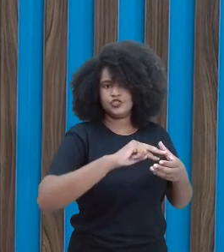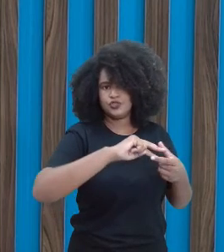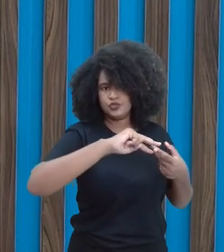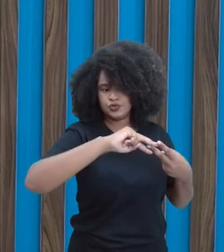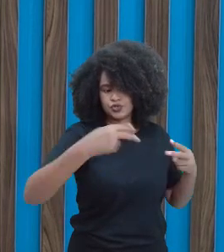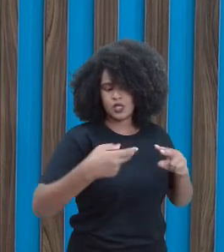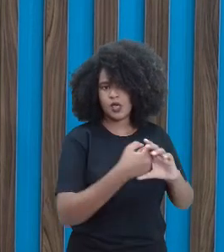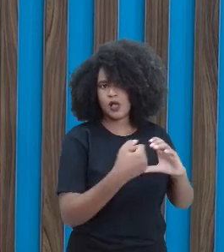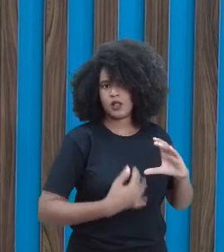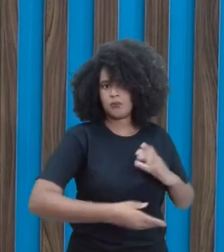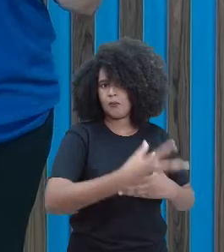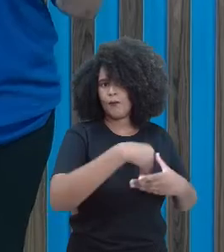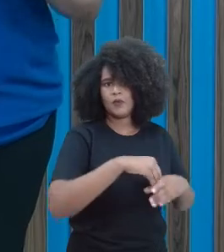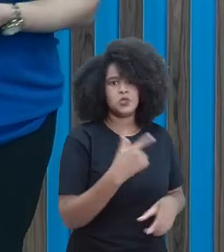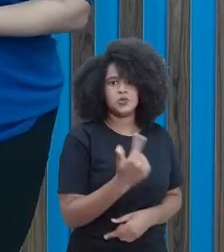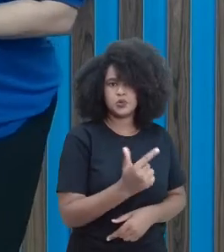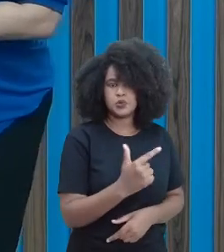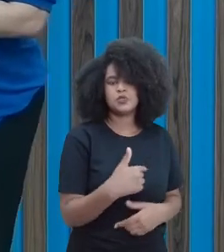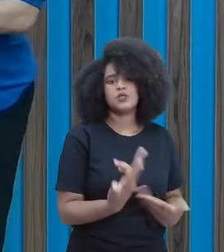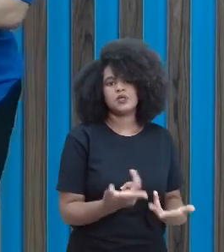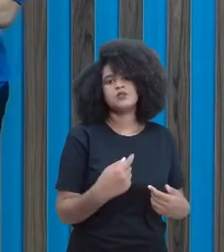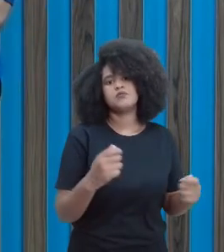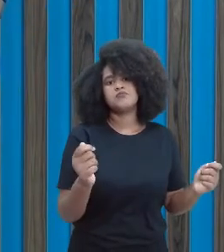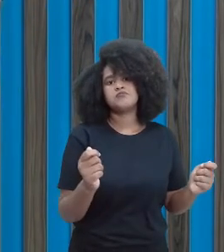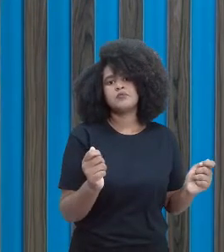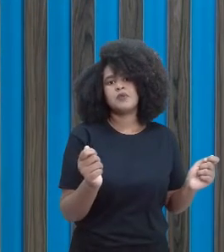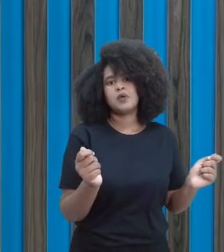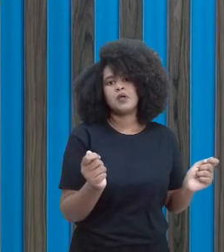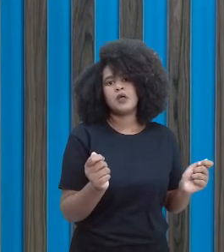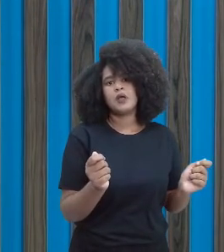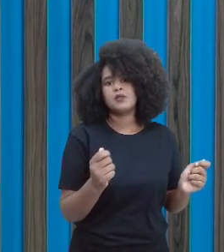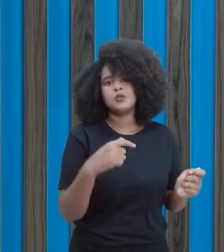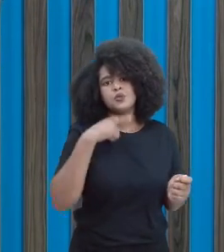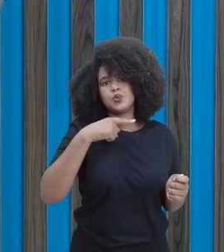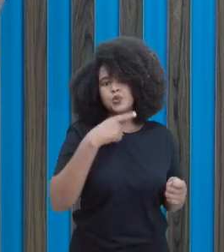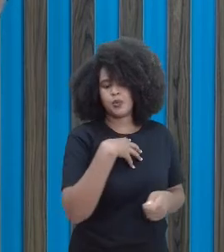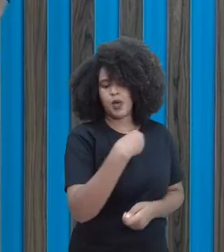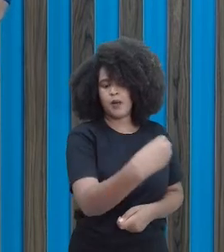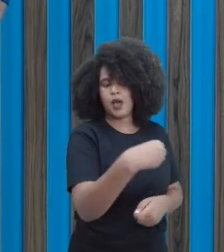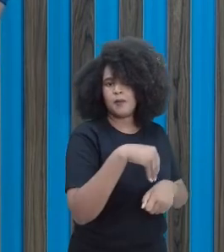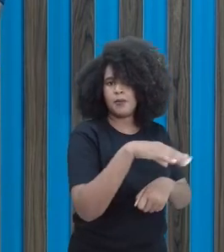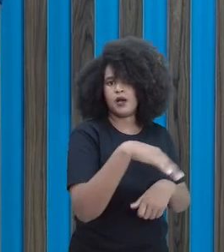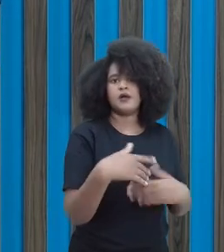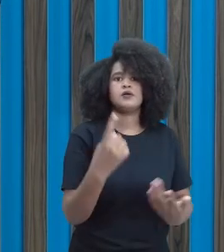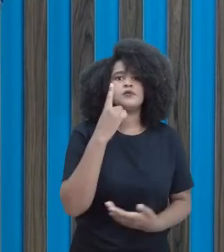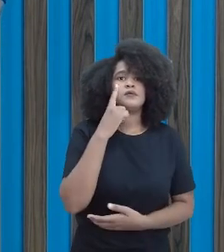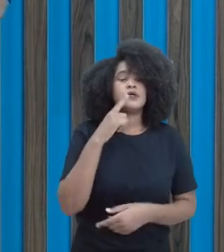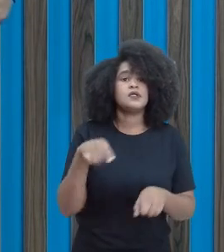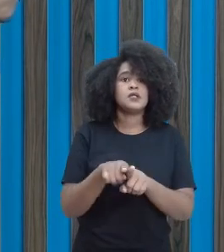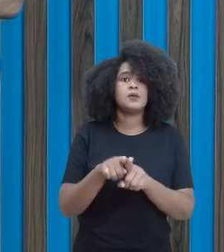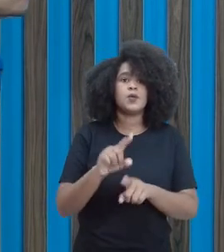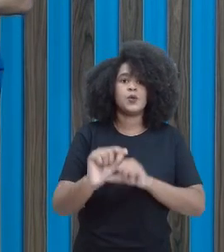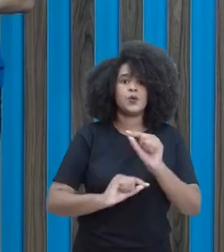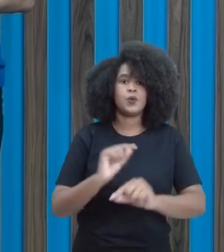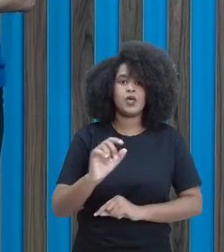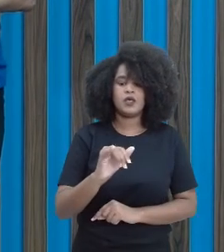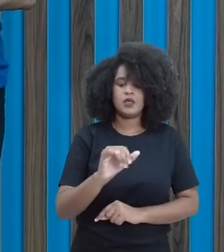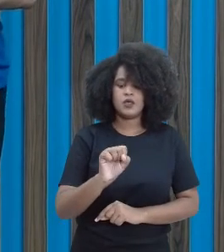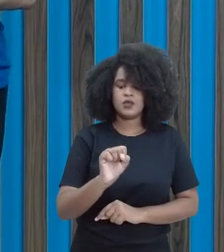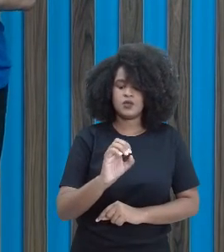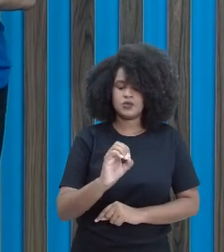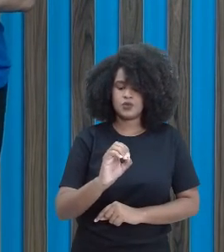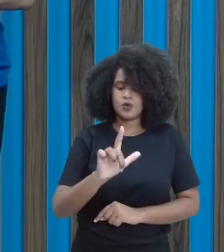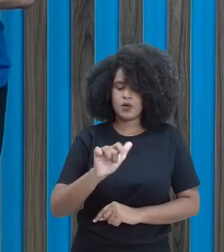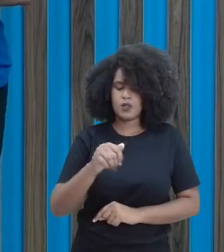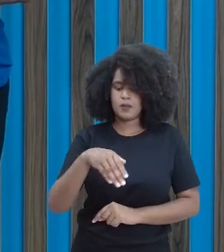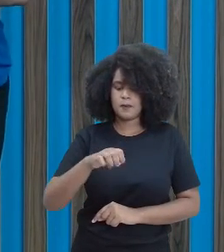essa característica que te faz ser mais adaptado, tá certo? E o isolamento reprodutivo. O que é isso,